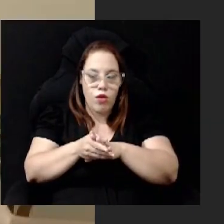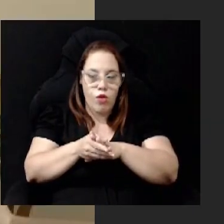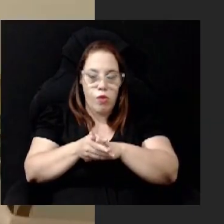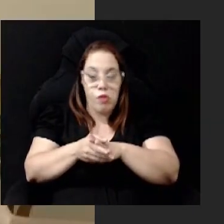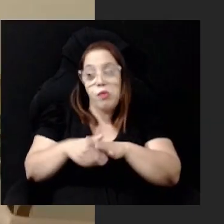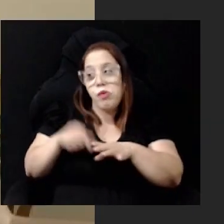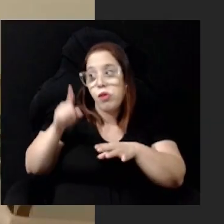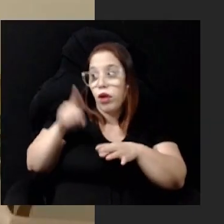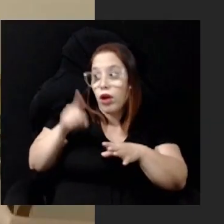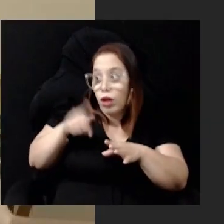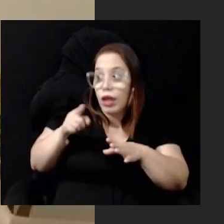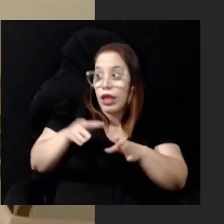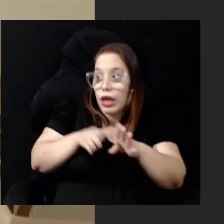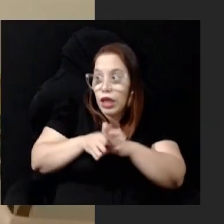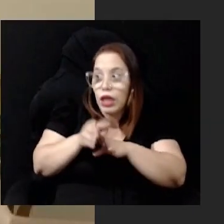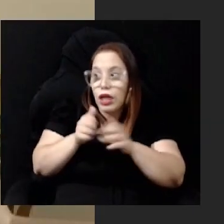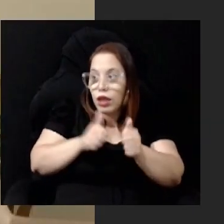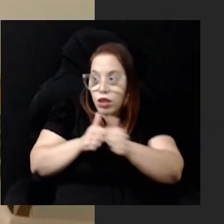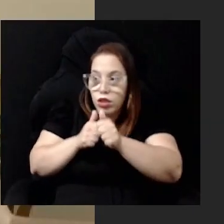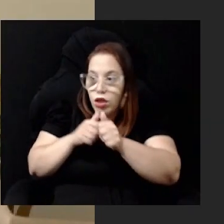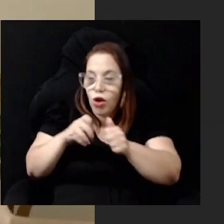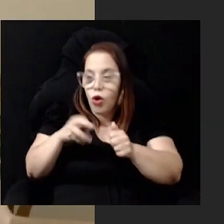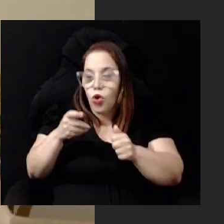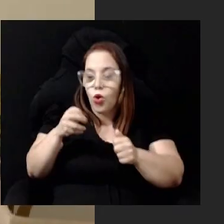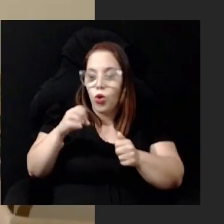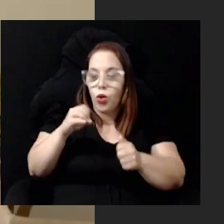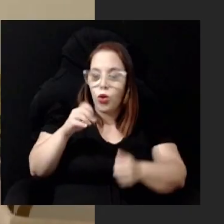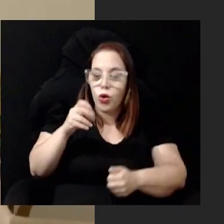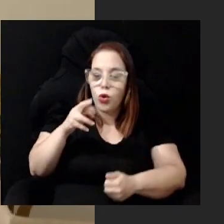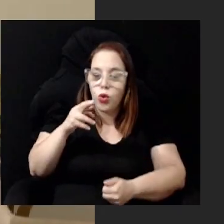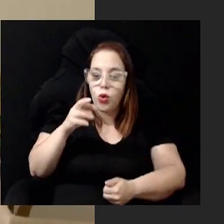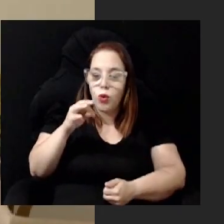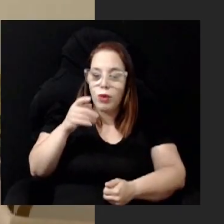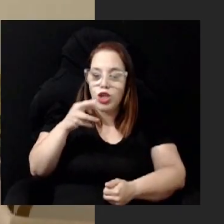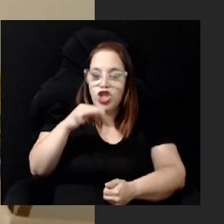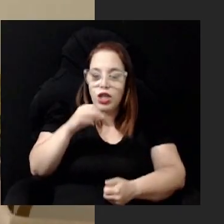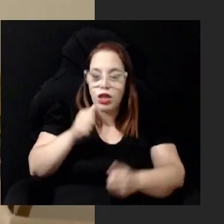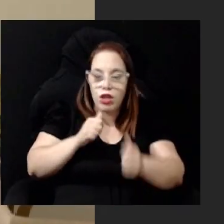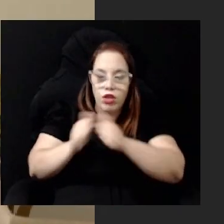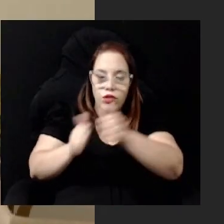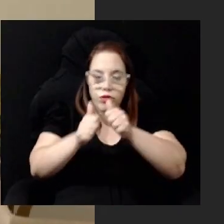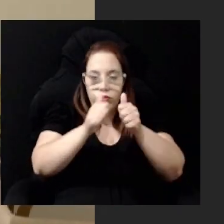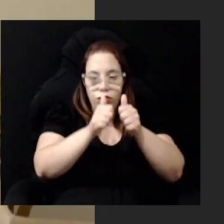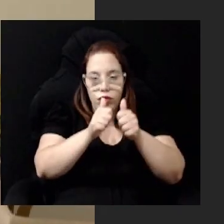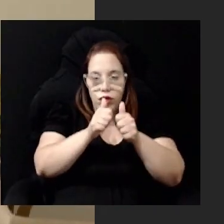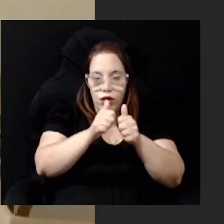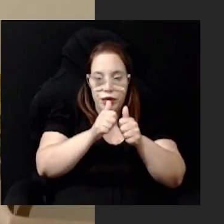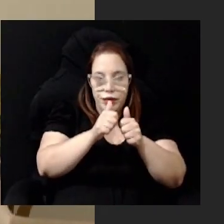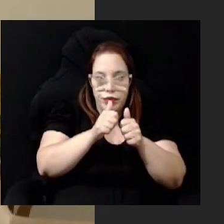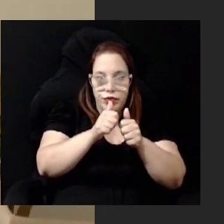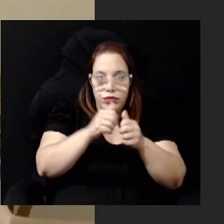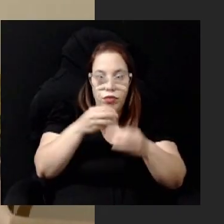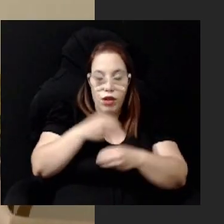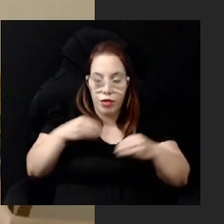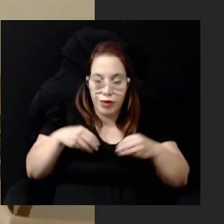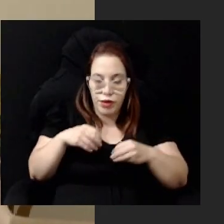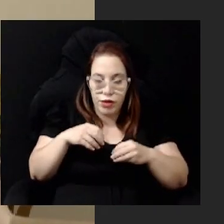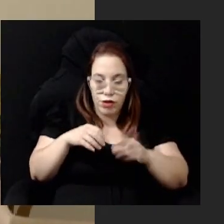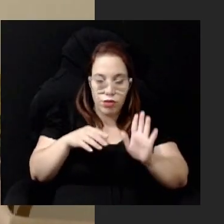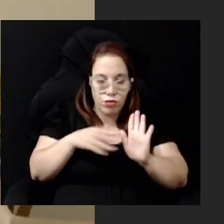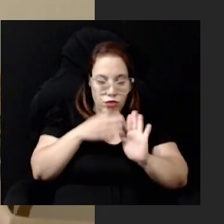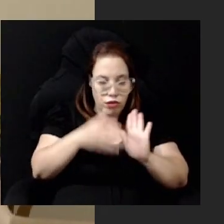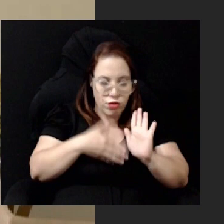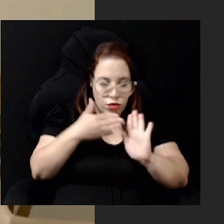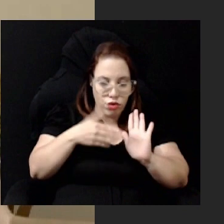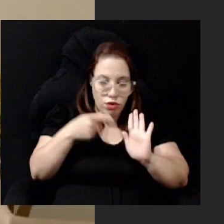É recomendado que elas acompanhem com o ortopedista. Geralmente é feita a avaliação seriada com exames de imagem e você